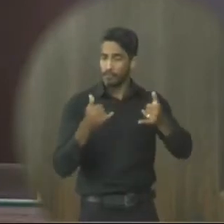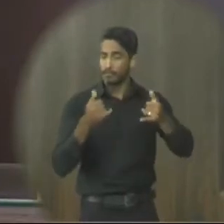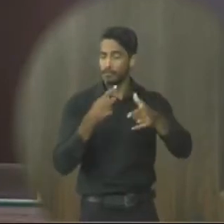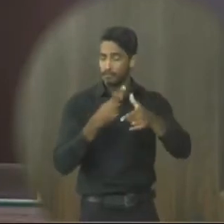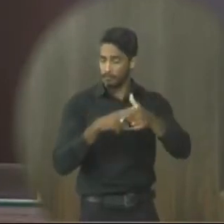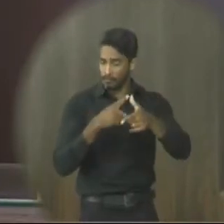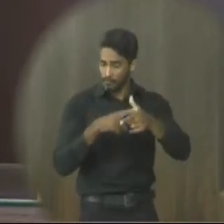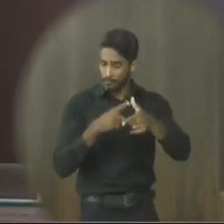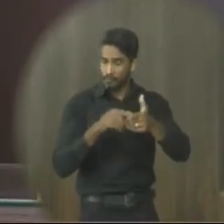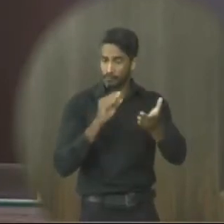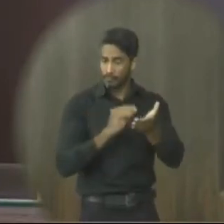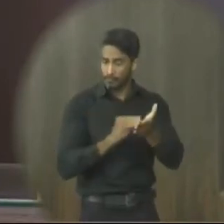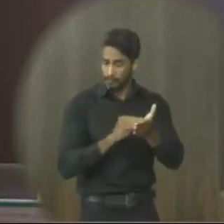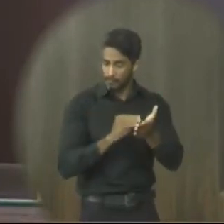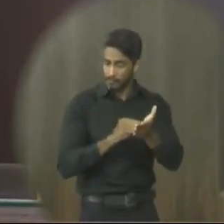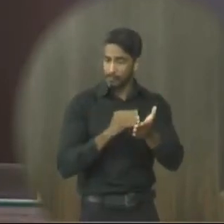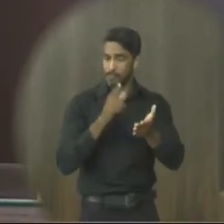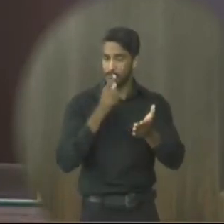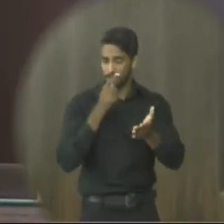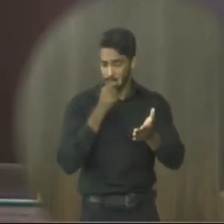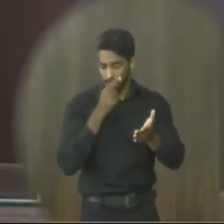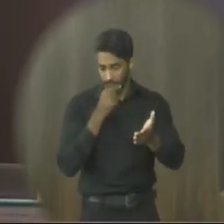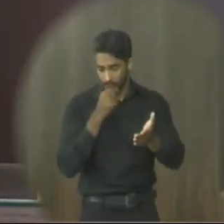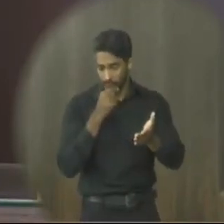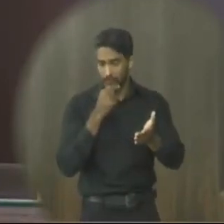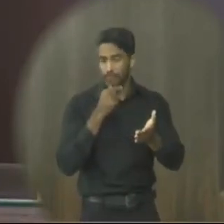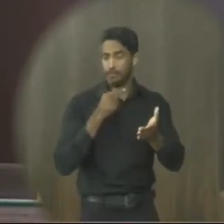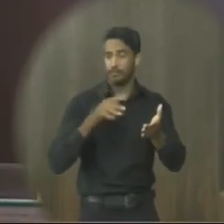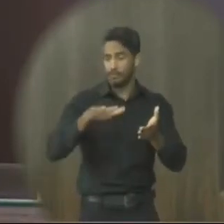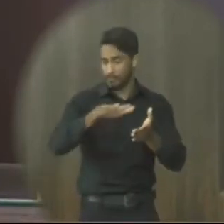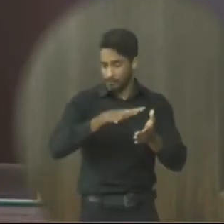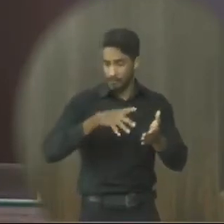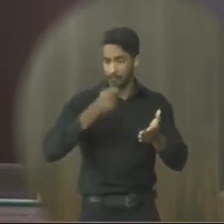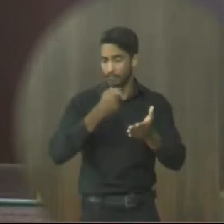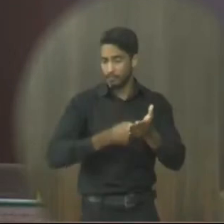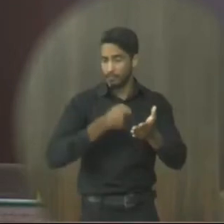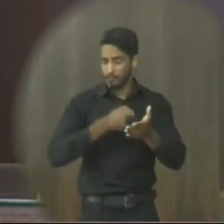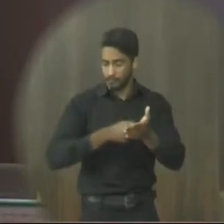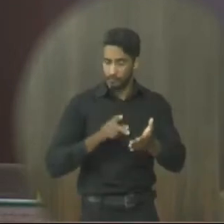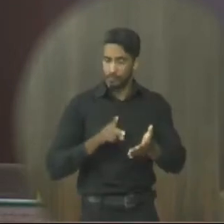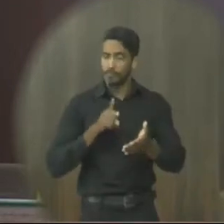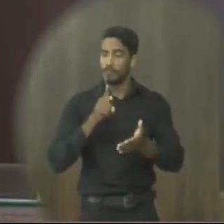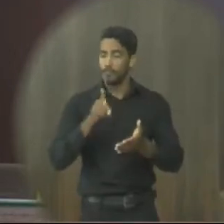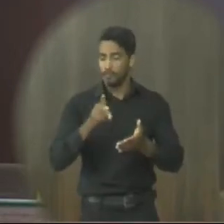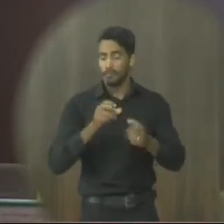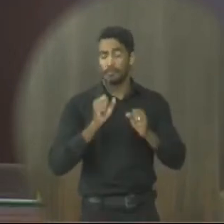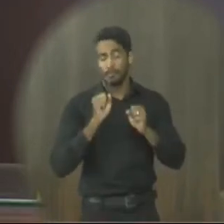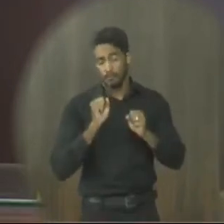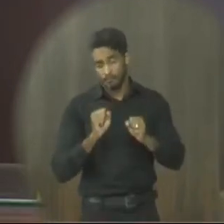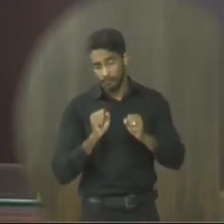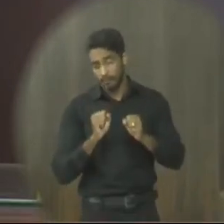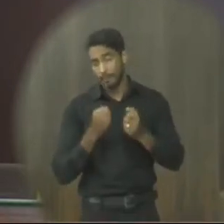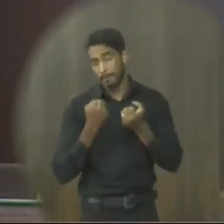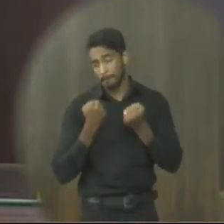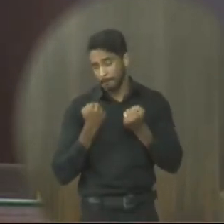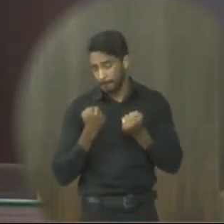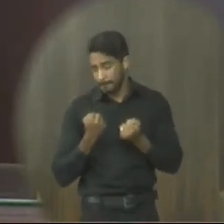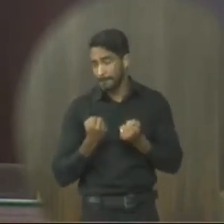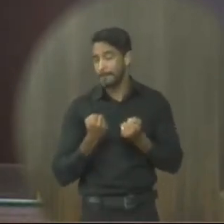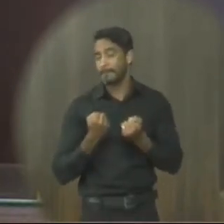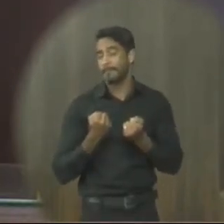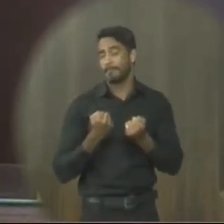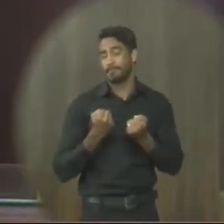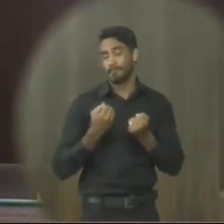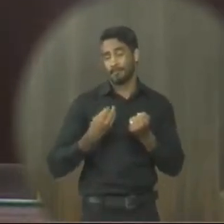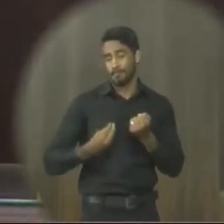situação de escassez hídrica, permanece sendo-se cobrado o que possa, que pesa muito nos bolsos